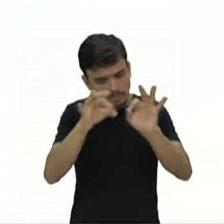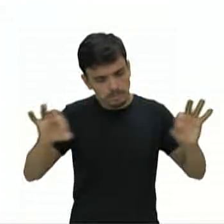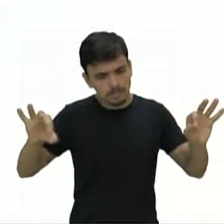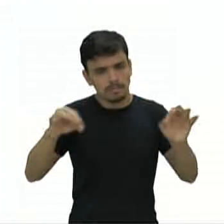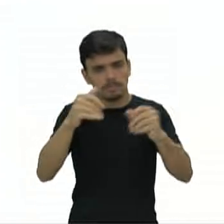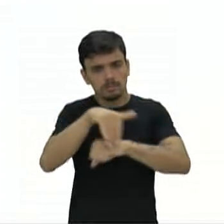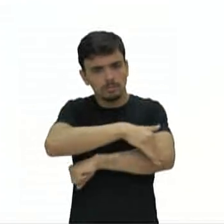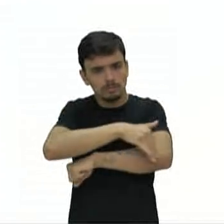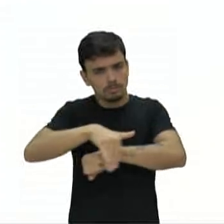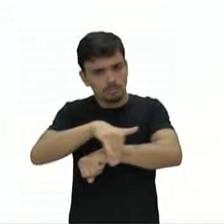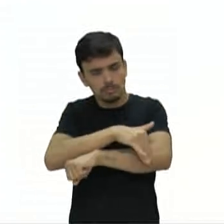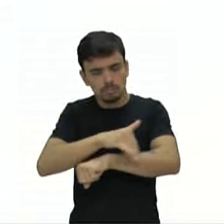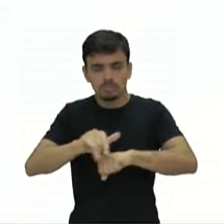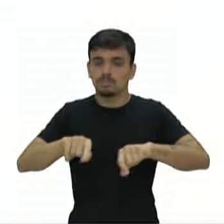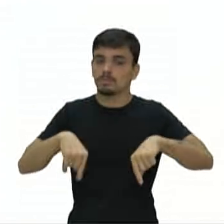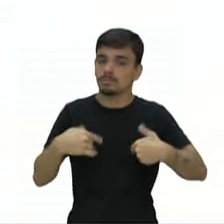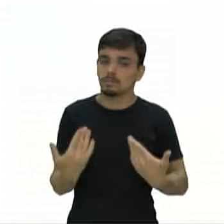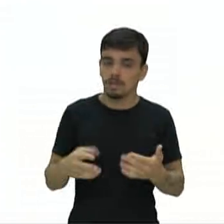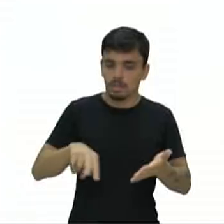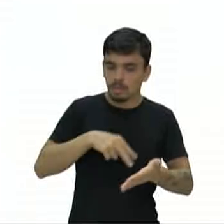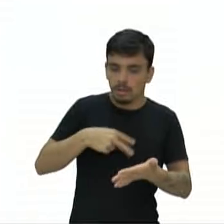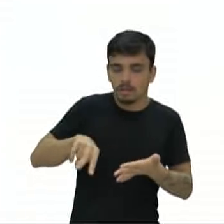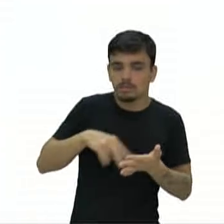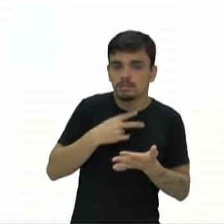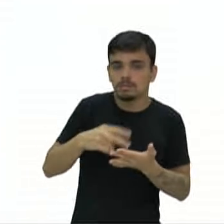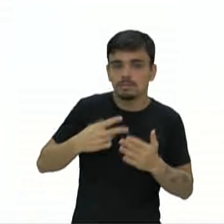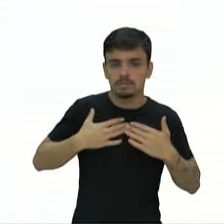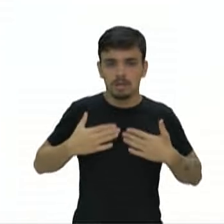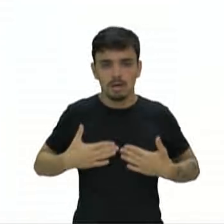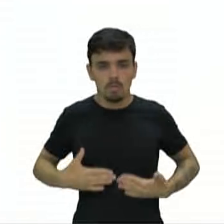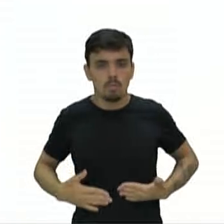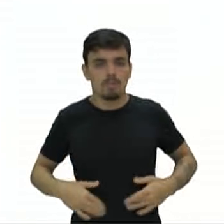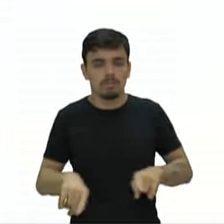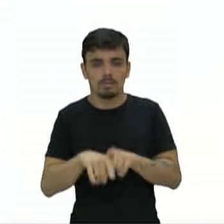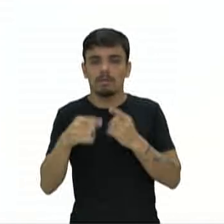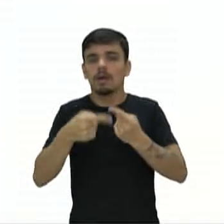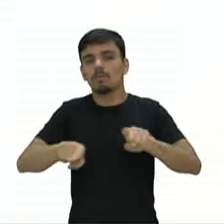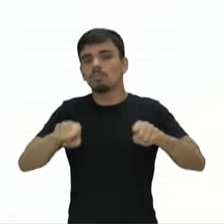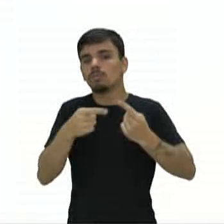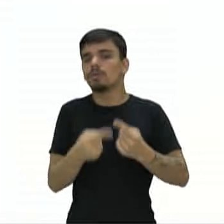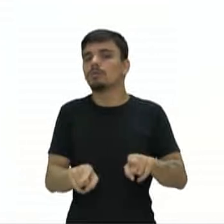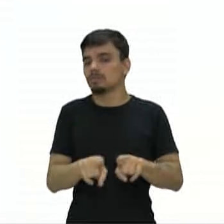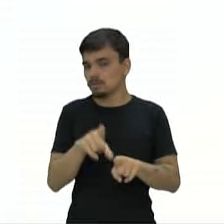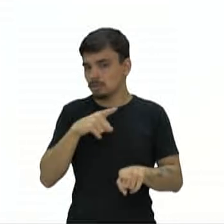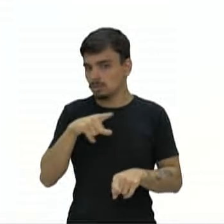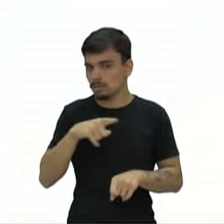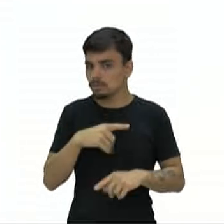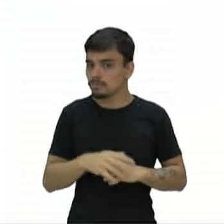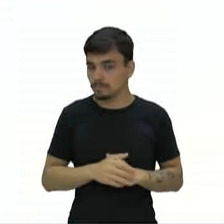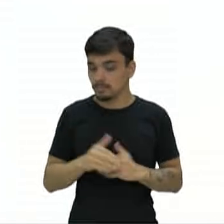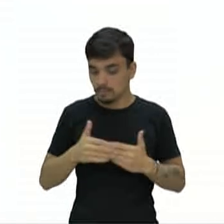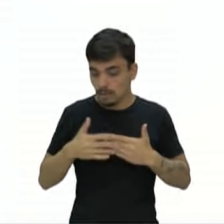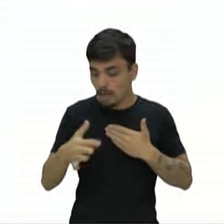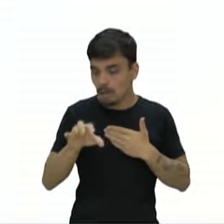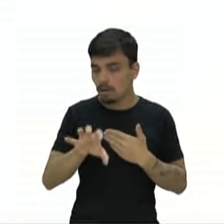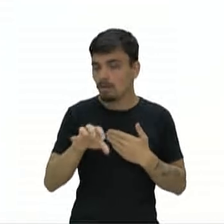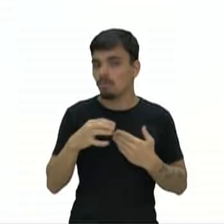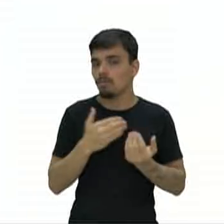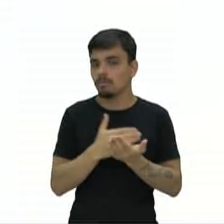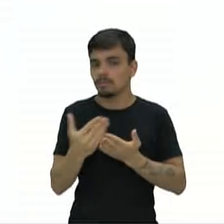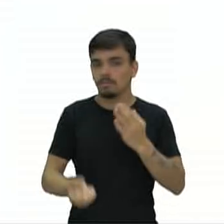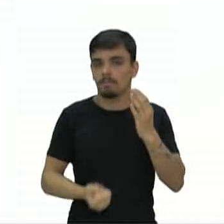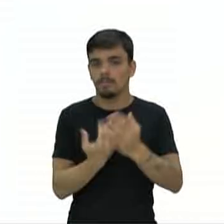pessoas reunidas assistindo danças corporais e músicas, e que dali começou a surgir as